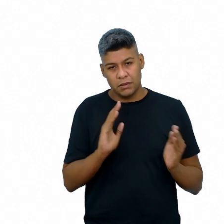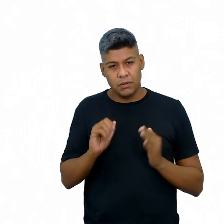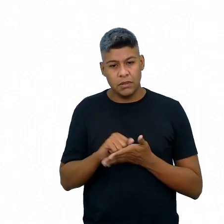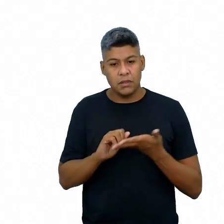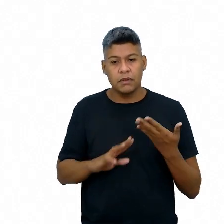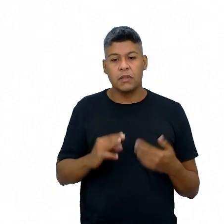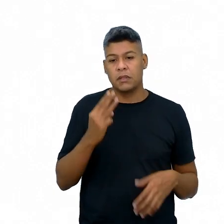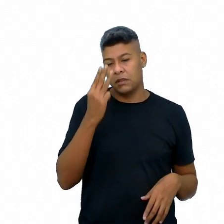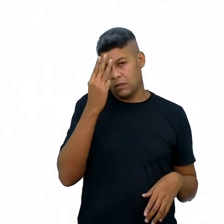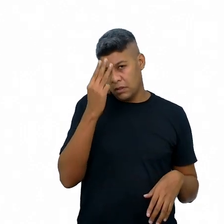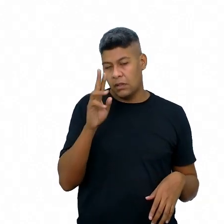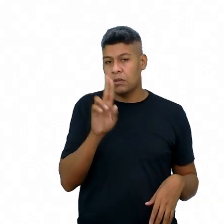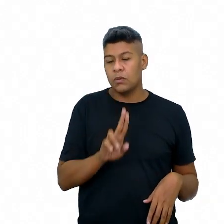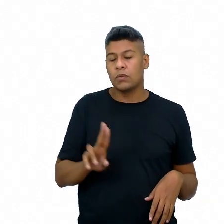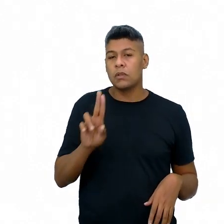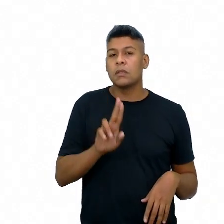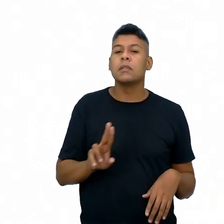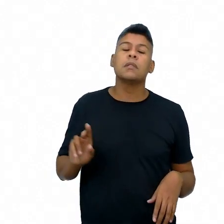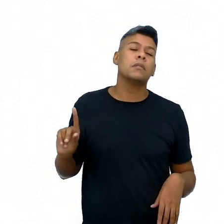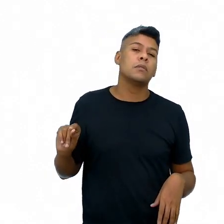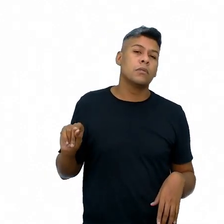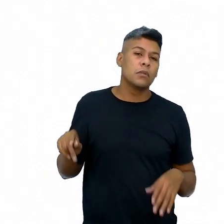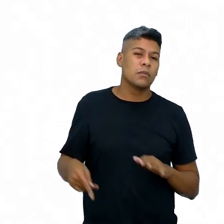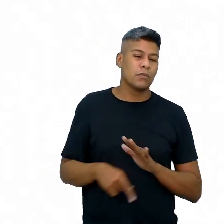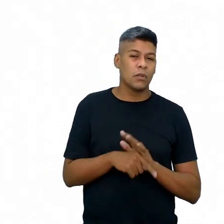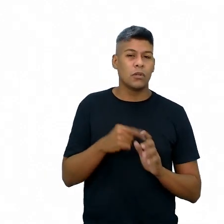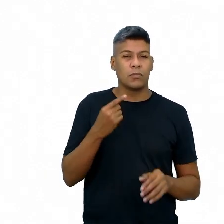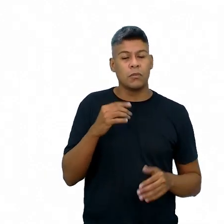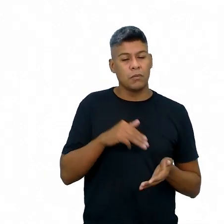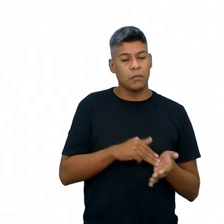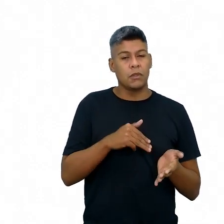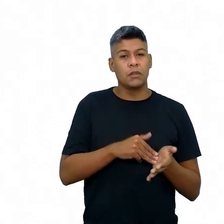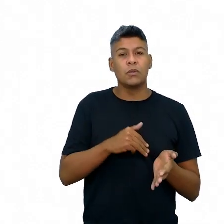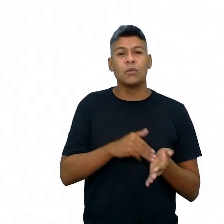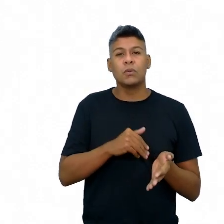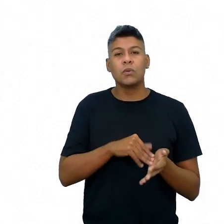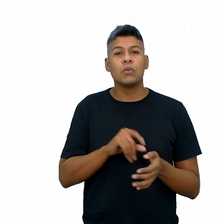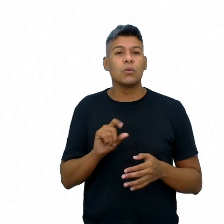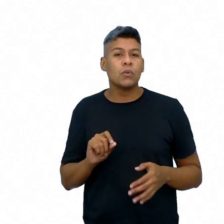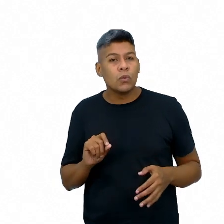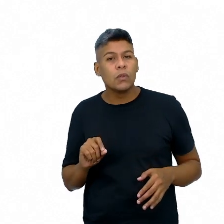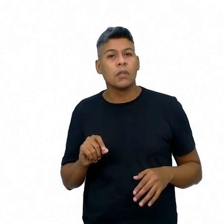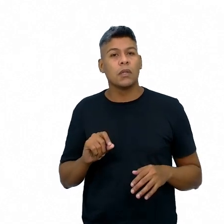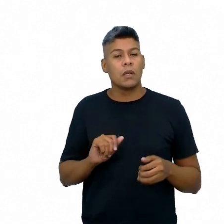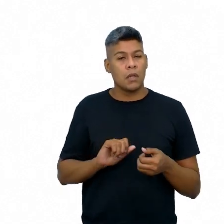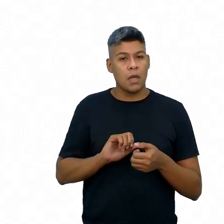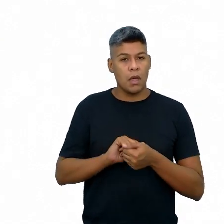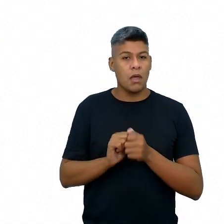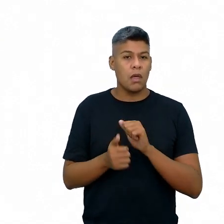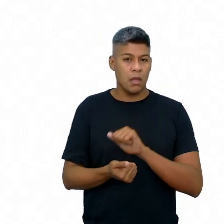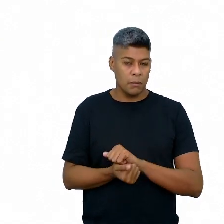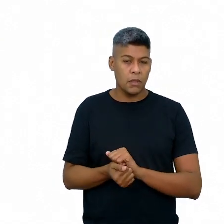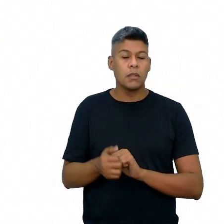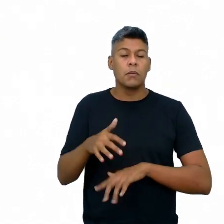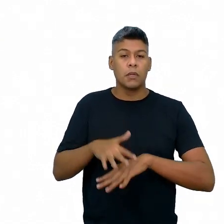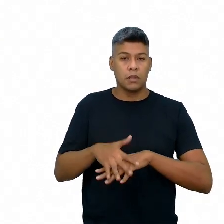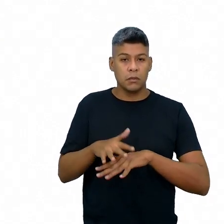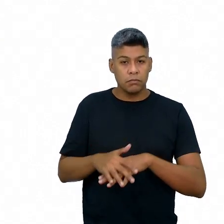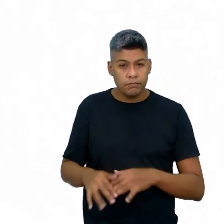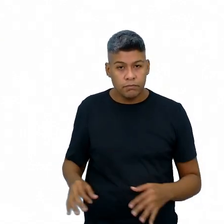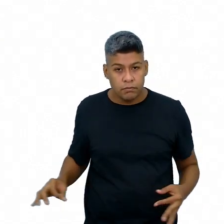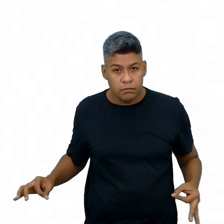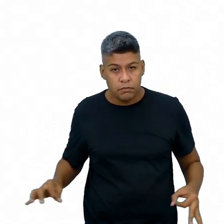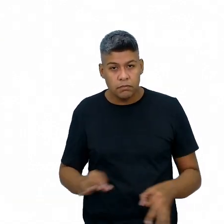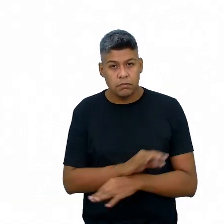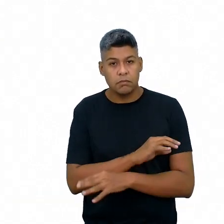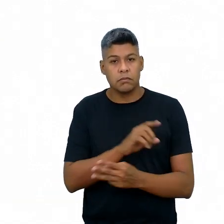atividade 3, utilizando como uma estratégia metodológica a modelagem matemática. E, por fim, o nosso